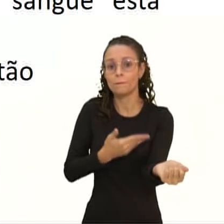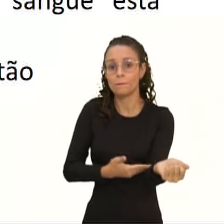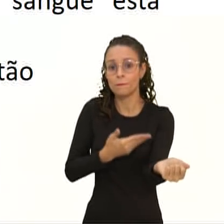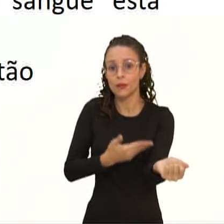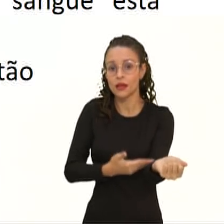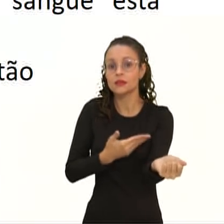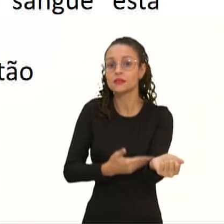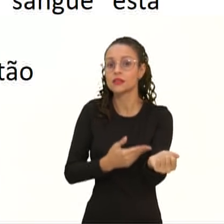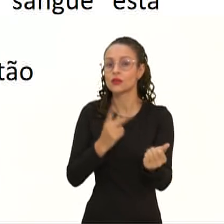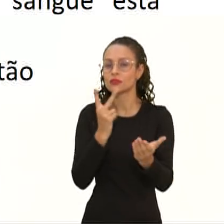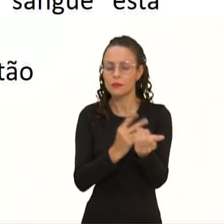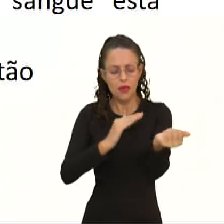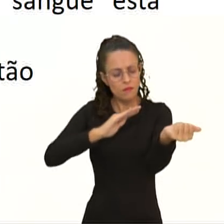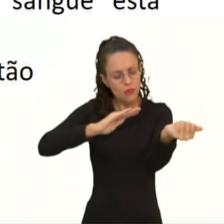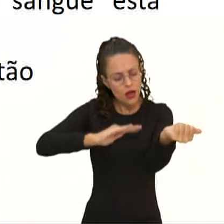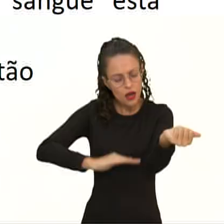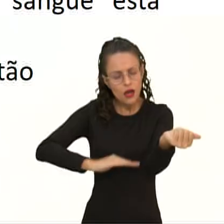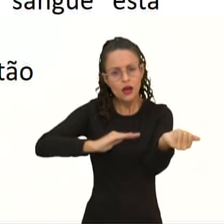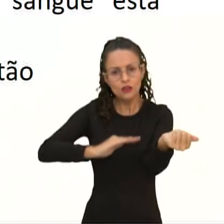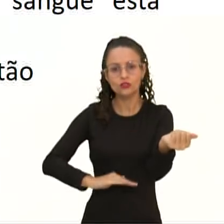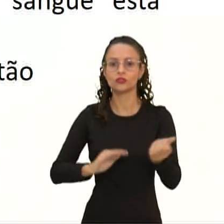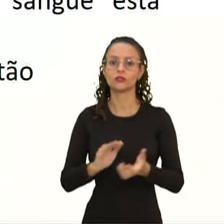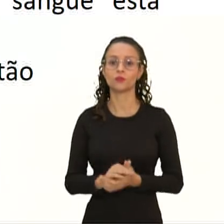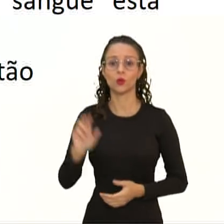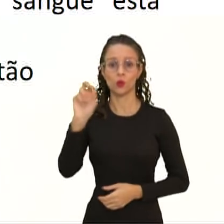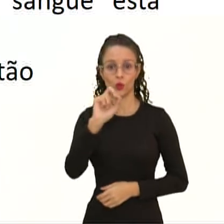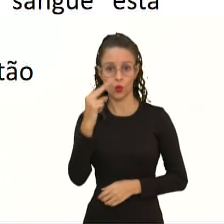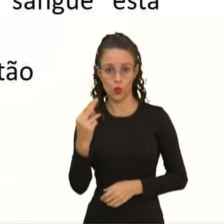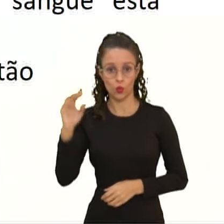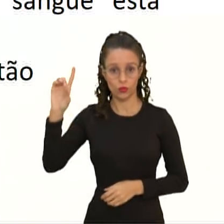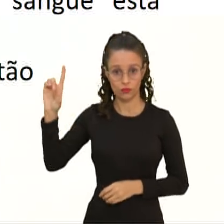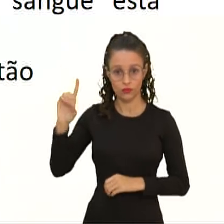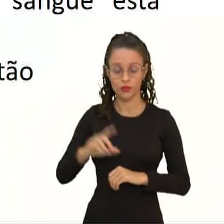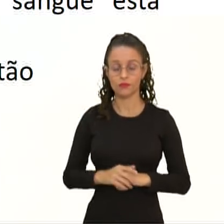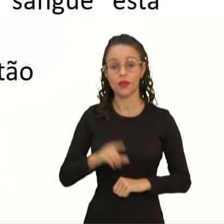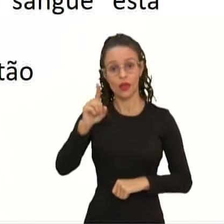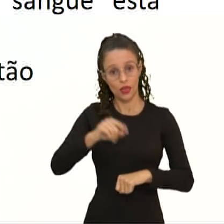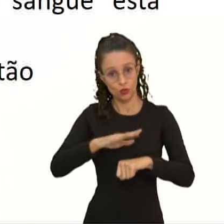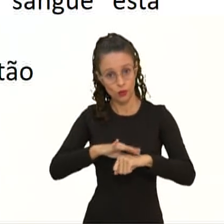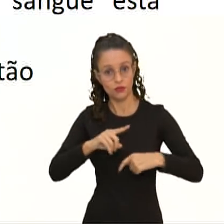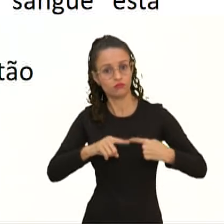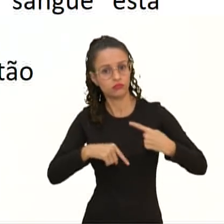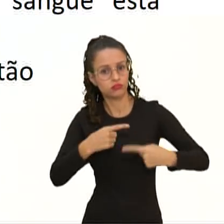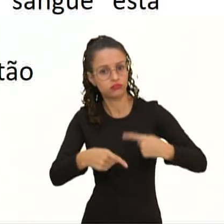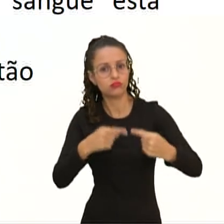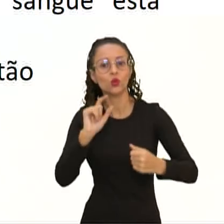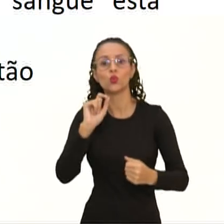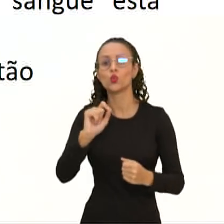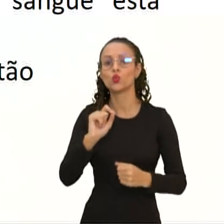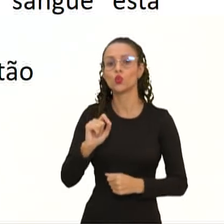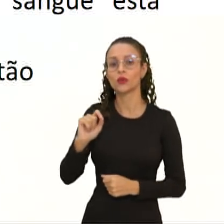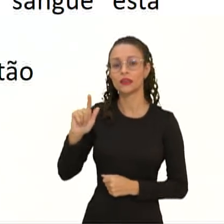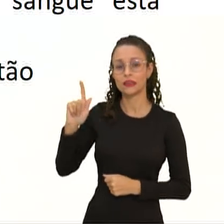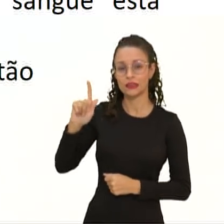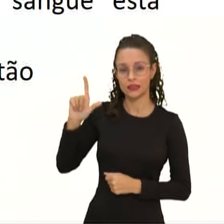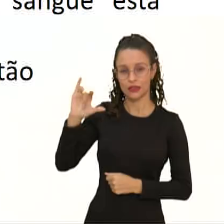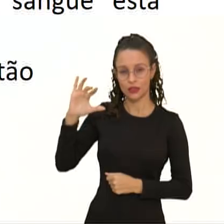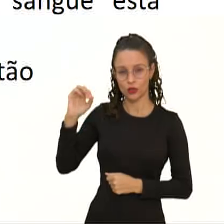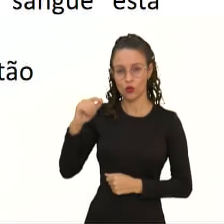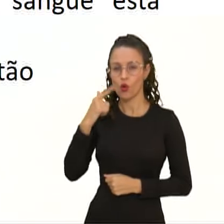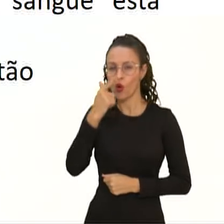está constantemente baixa? Ou a alternativa D, é uma doença crônica em que os níveis de glicose